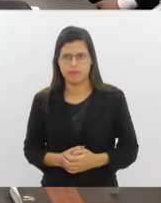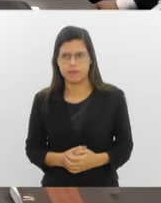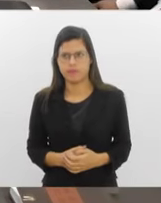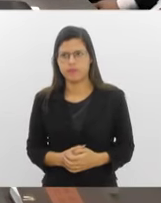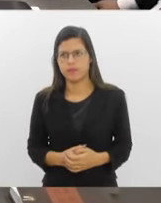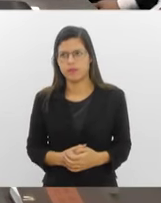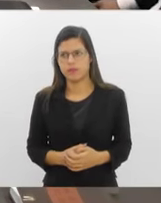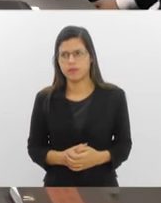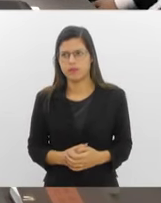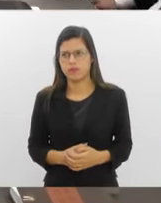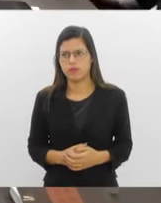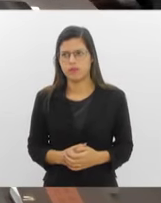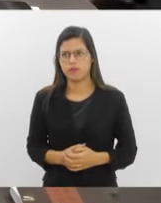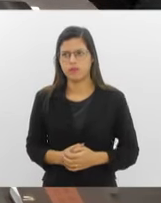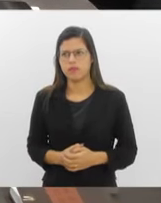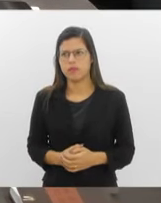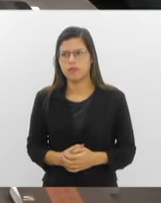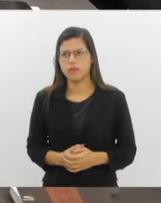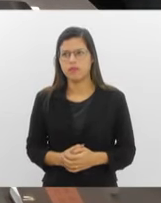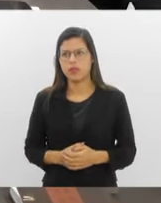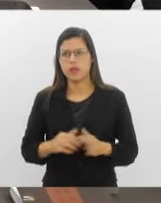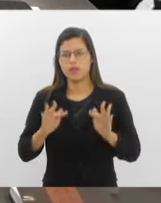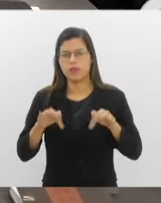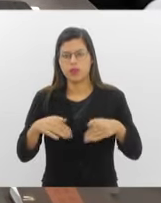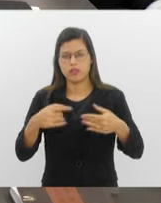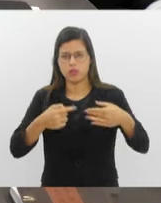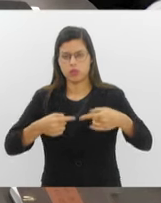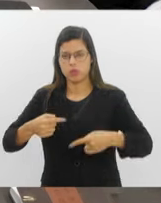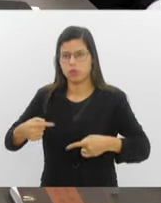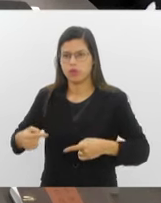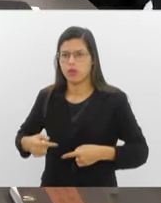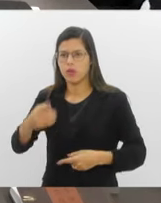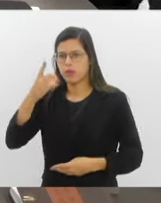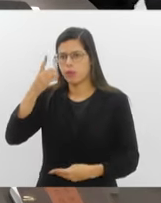Mas cabe no plenário. Bem, encerrada a discussão. A deputada Élica